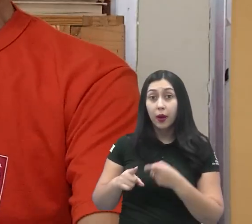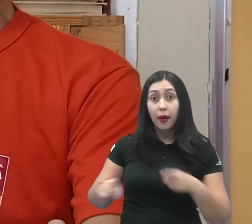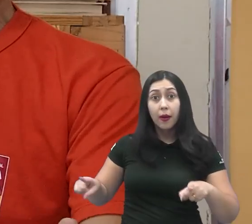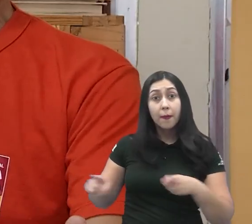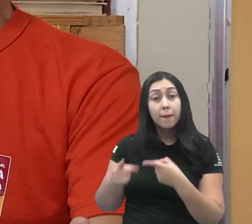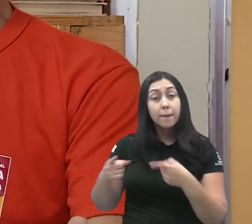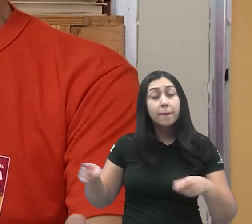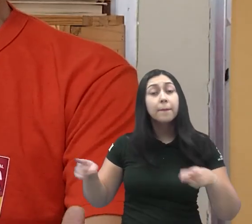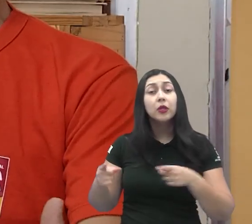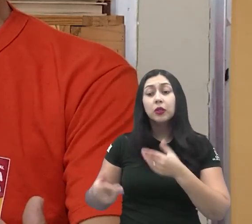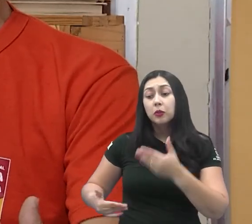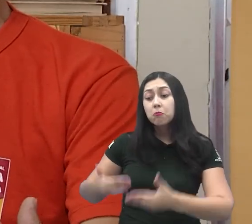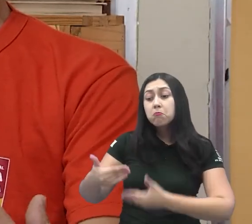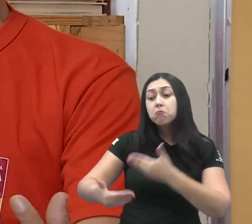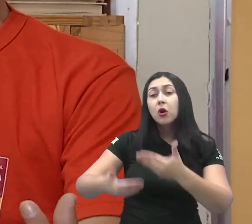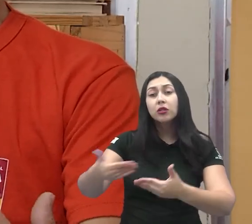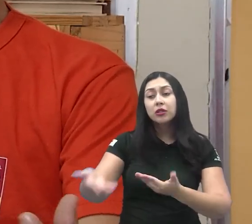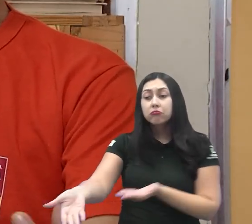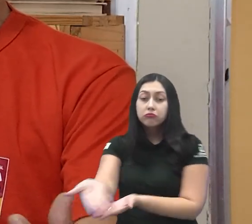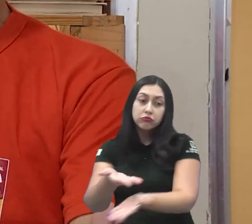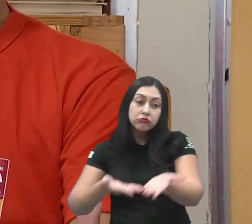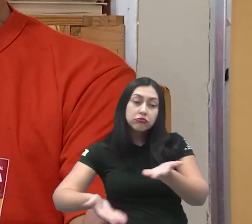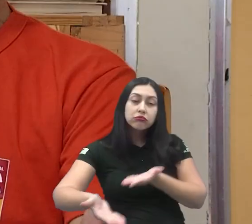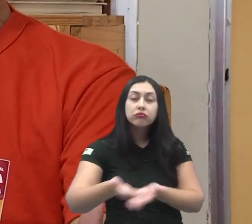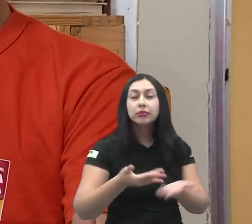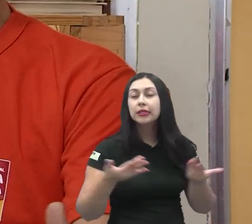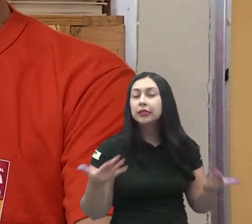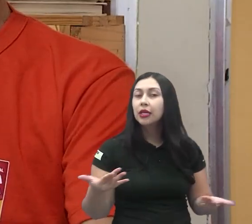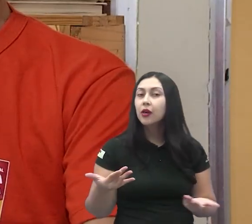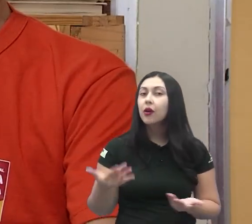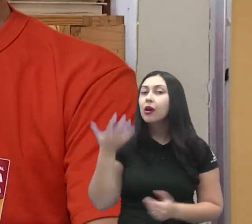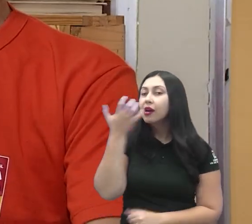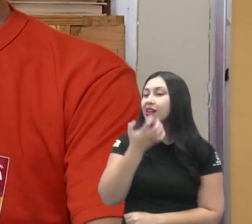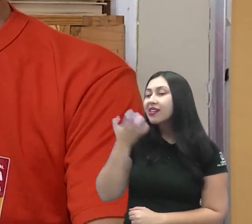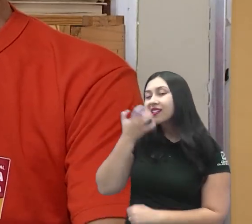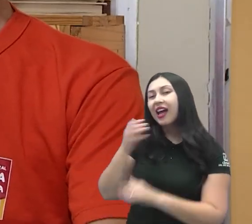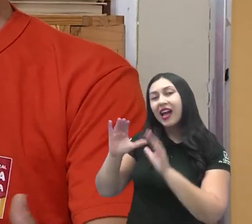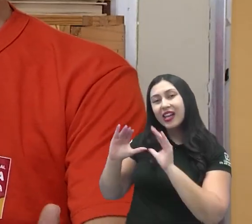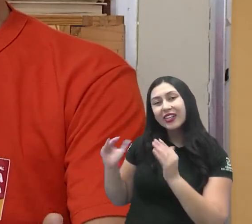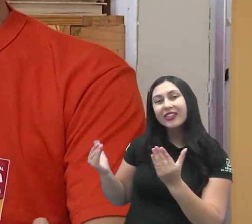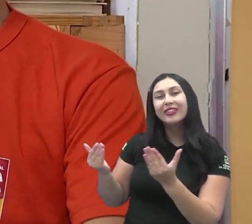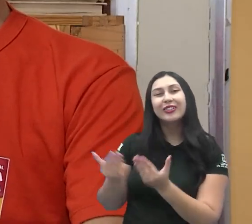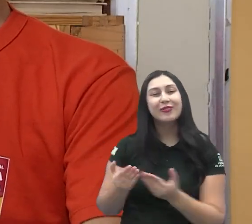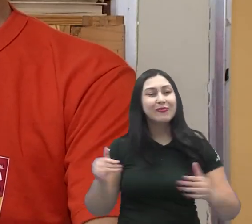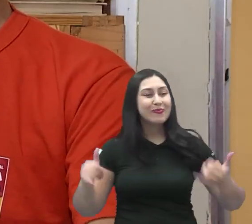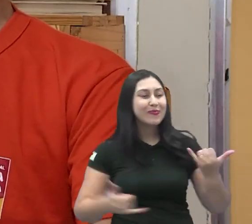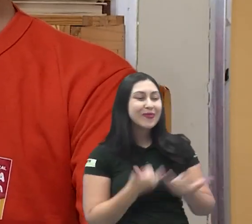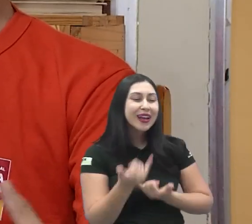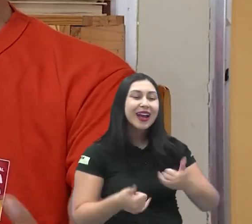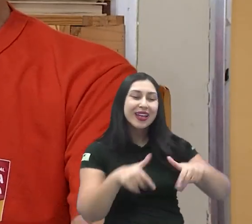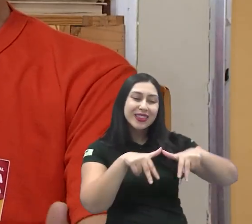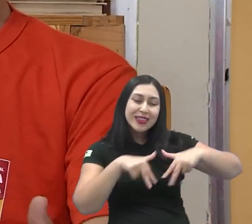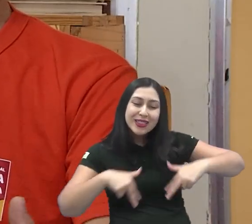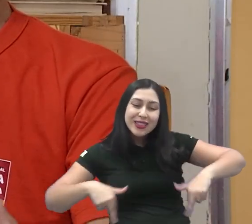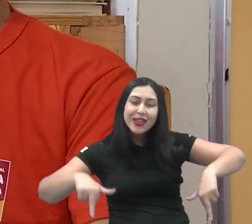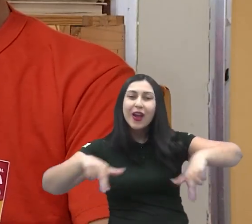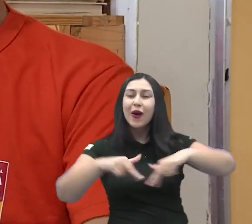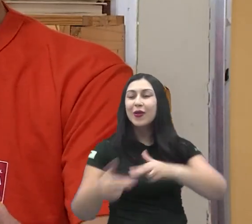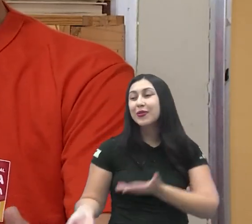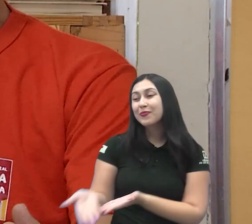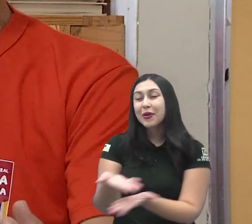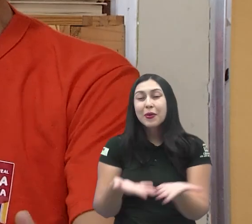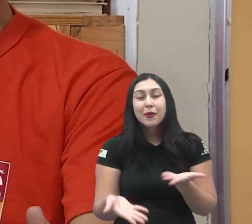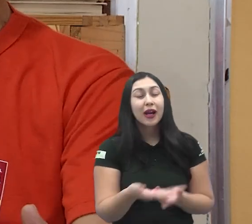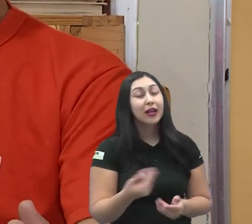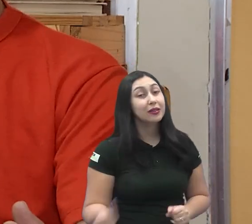que a música ela tem um processo de socialização, né? Então, você cantar em grupo, você brincar de roda, então todo